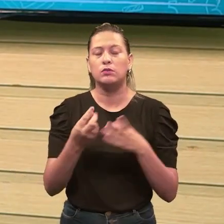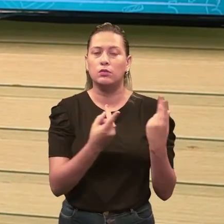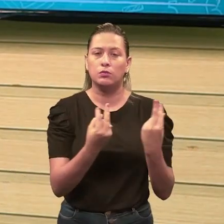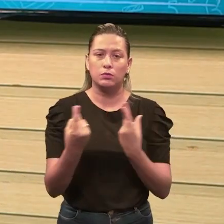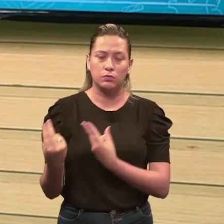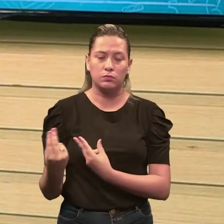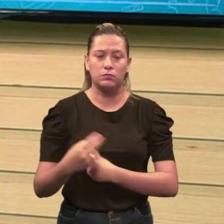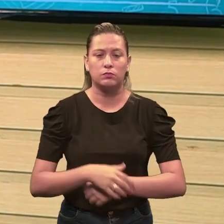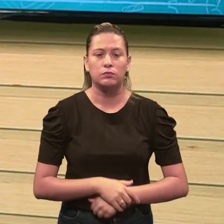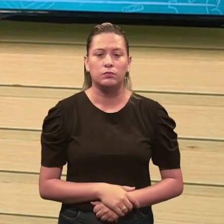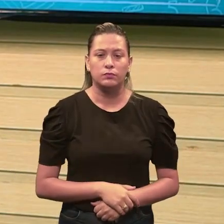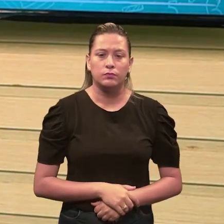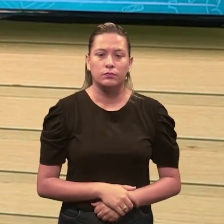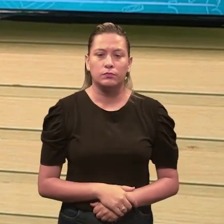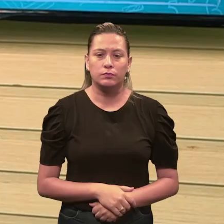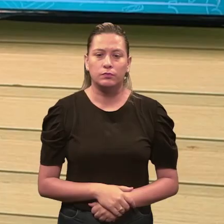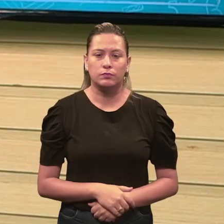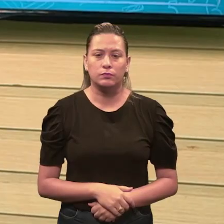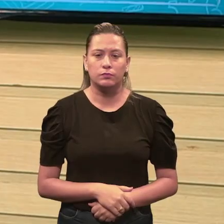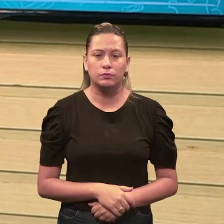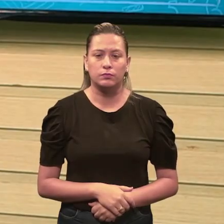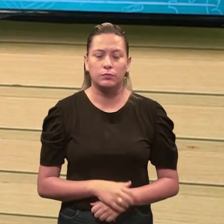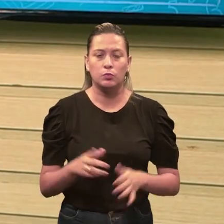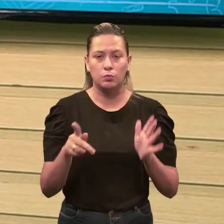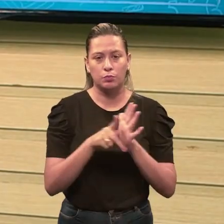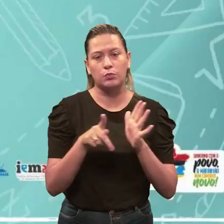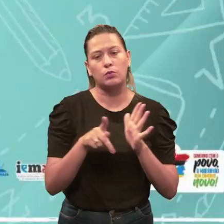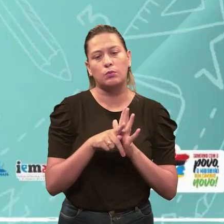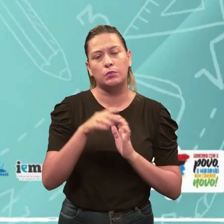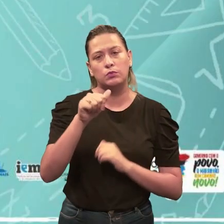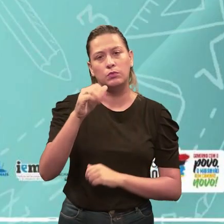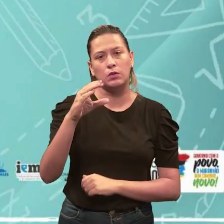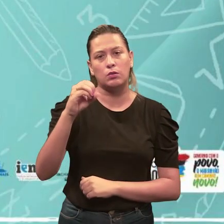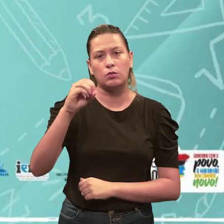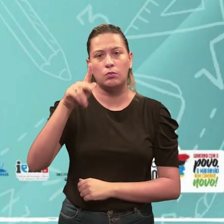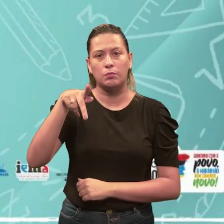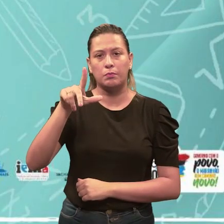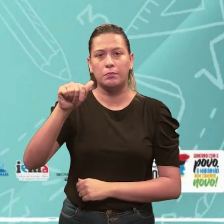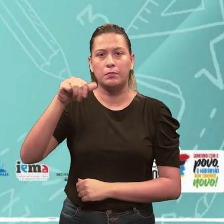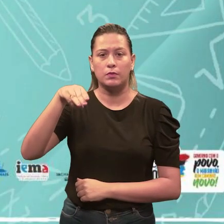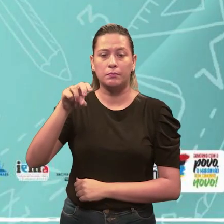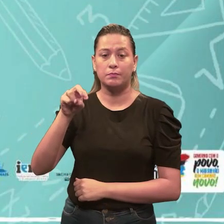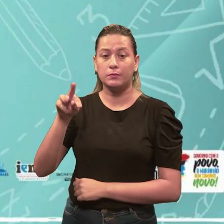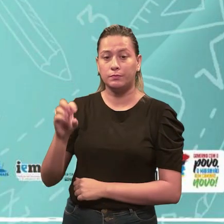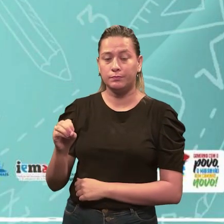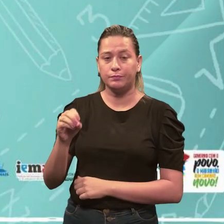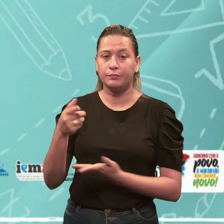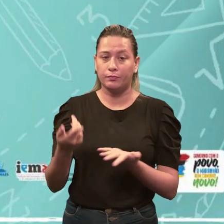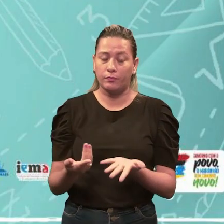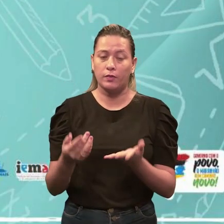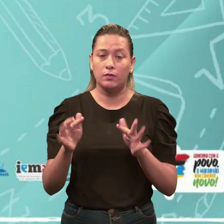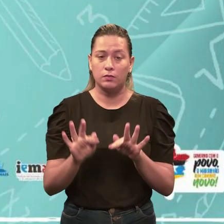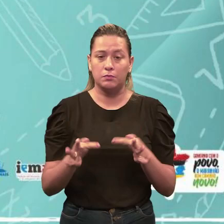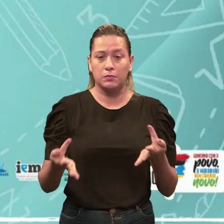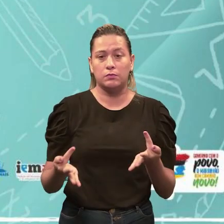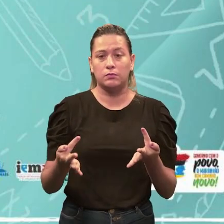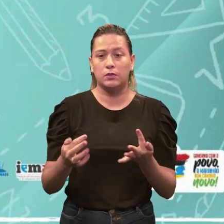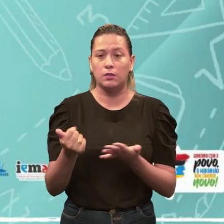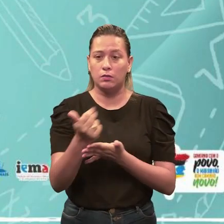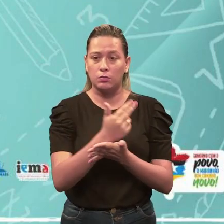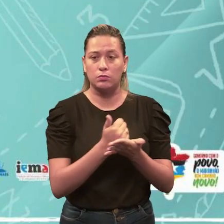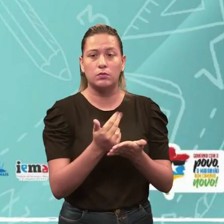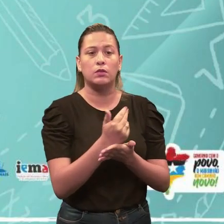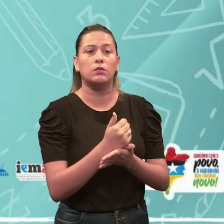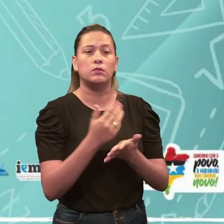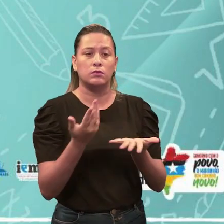sensor do acoplamento, tá? O esquema simplificado é um desenho de circuito